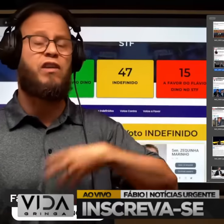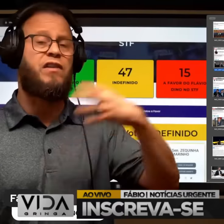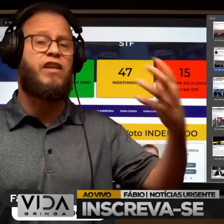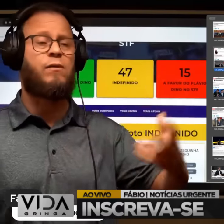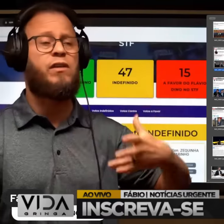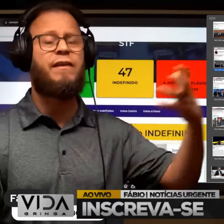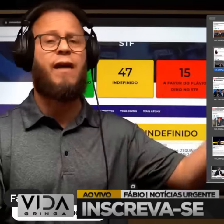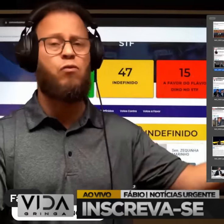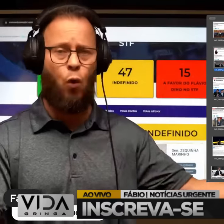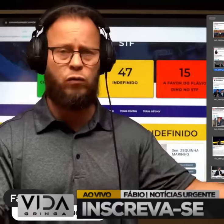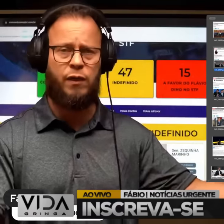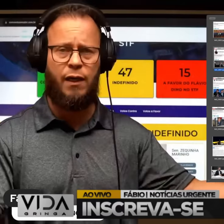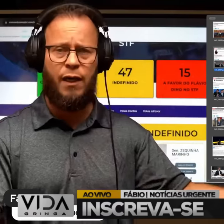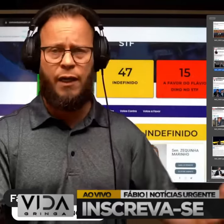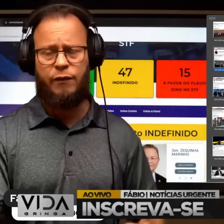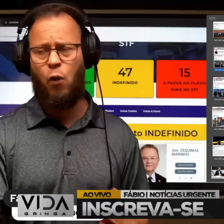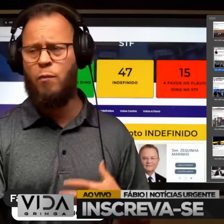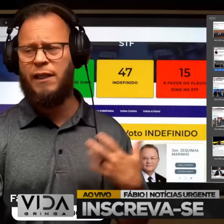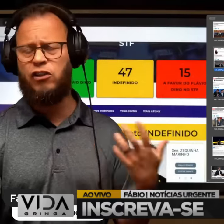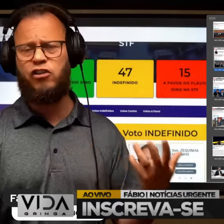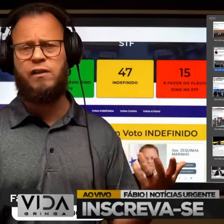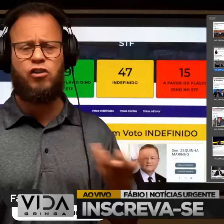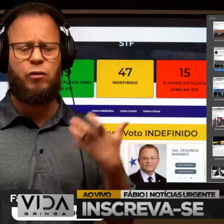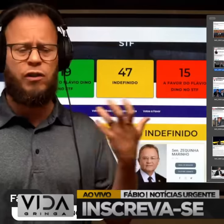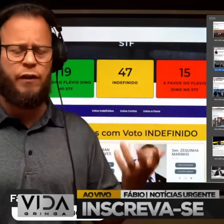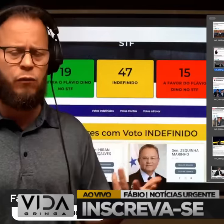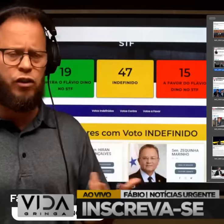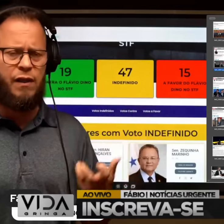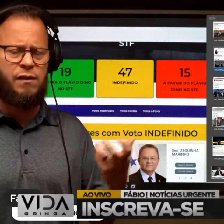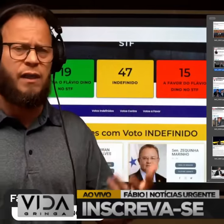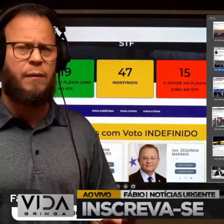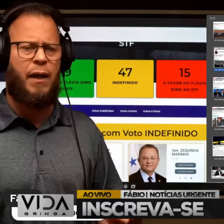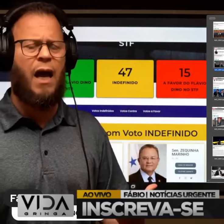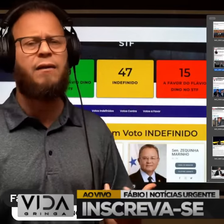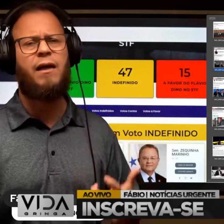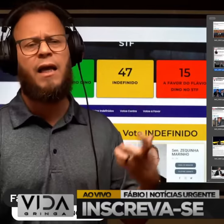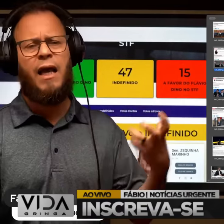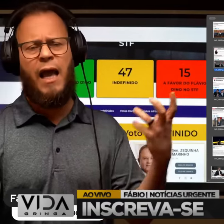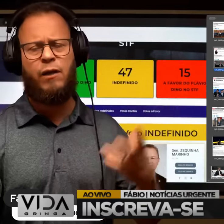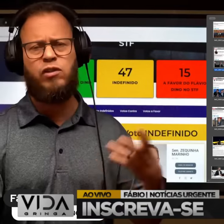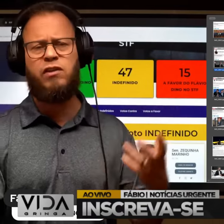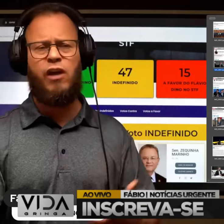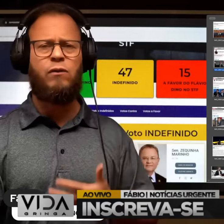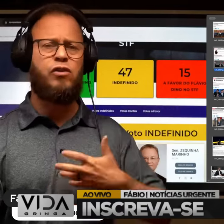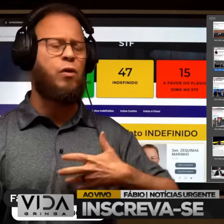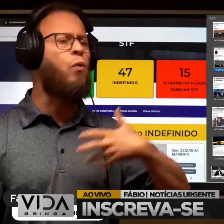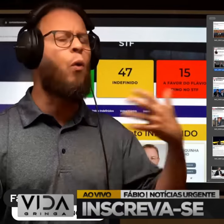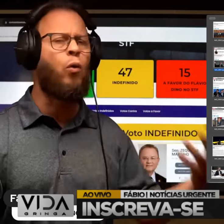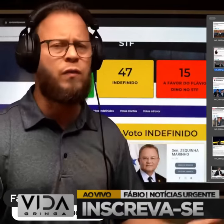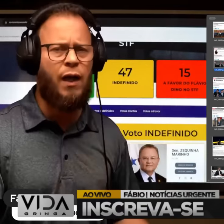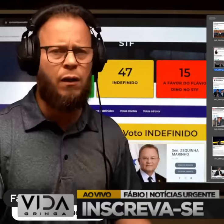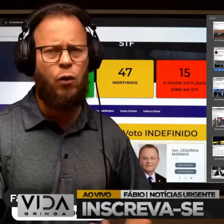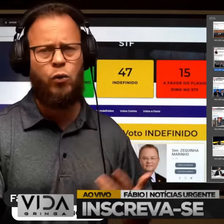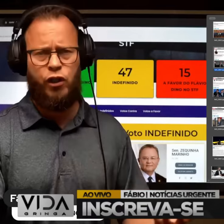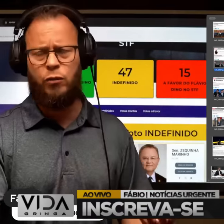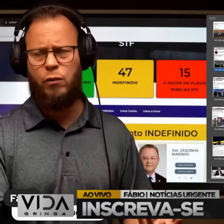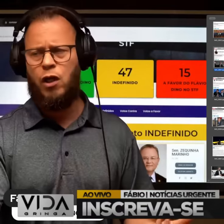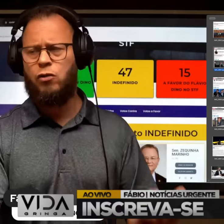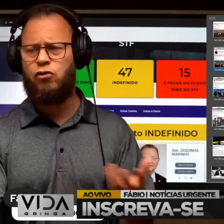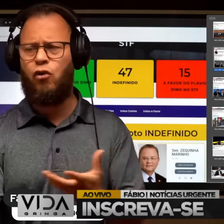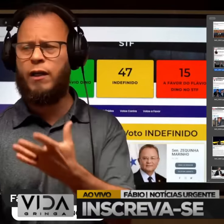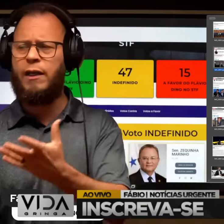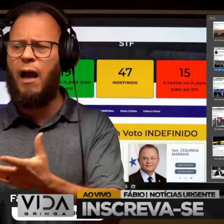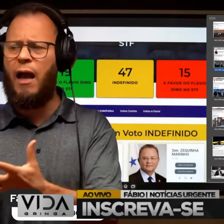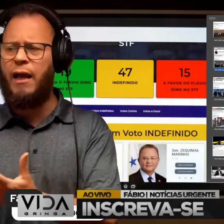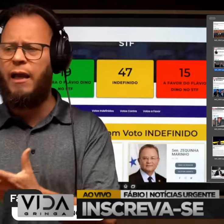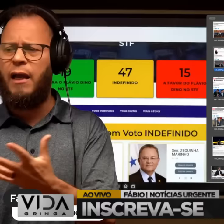porque os evangélicos se levantaram contra. Então, uma das chances que nós temos de vencer essa parada é que os evangélicos estão contra o Dino.